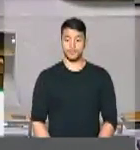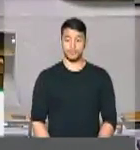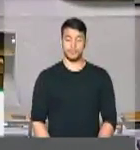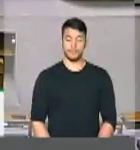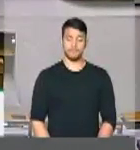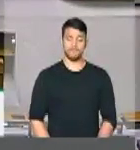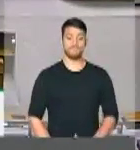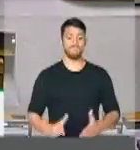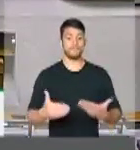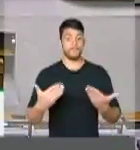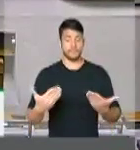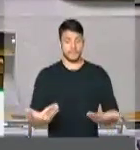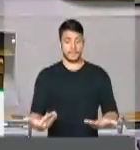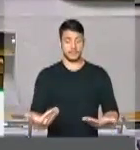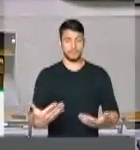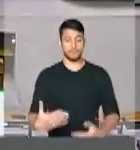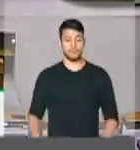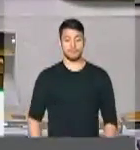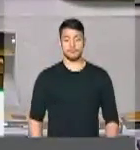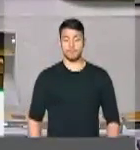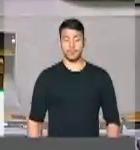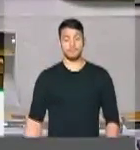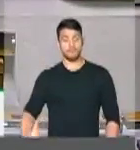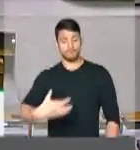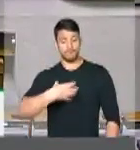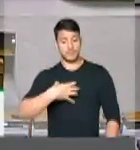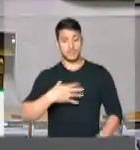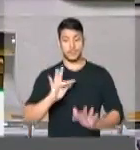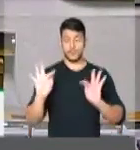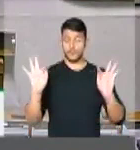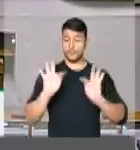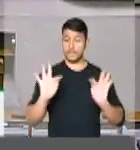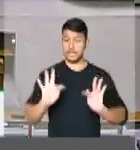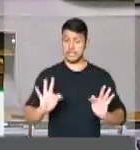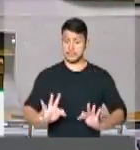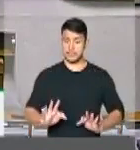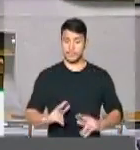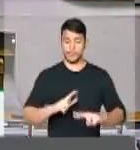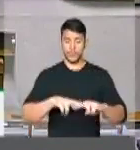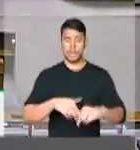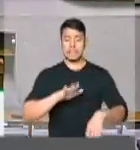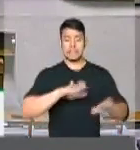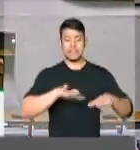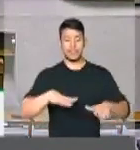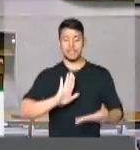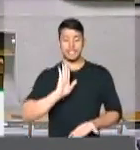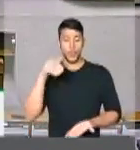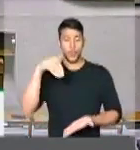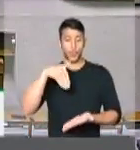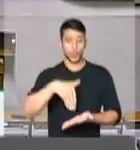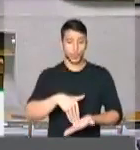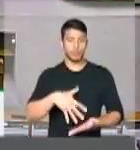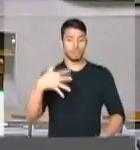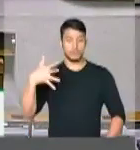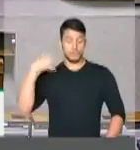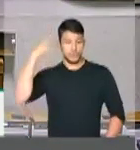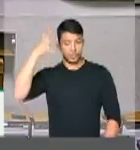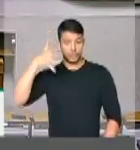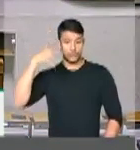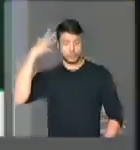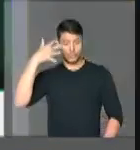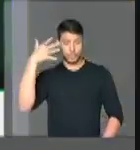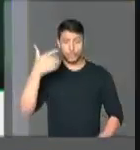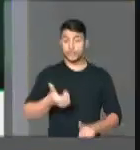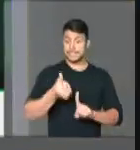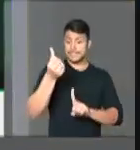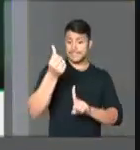Deputado Luiz Lima, fico muito feliz e honrado em estar fazendo esse, talvez, último discurso desse semestre. Nosso